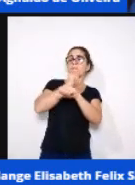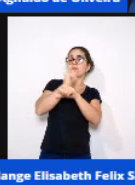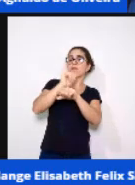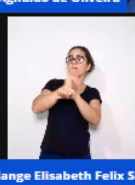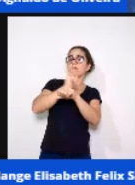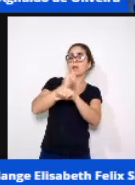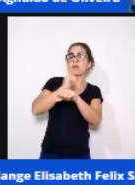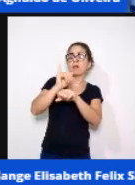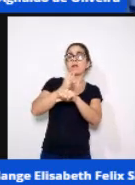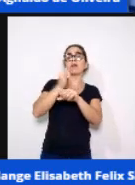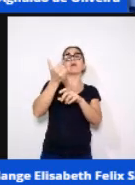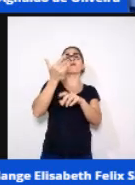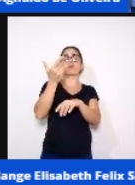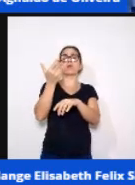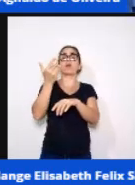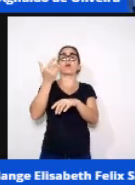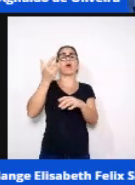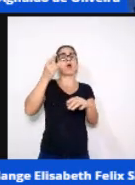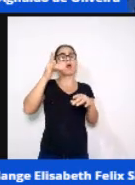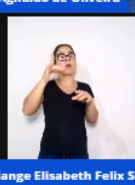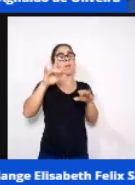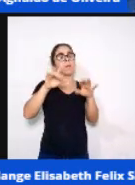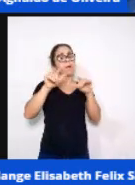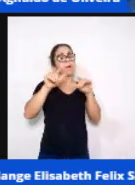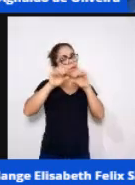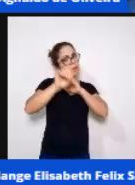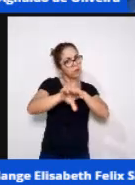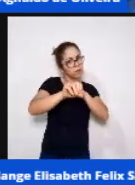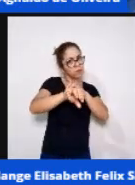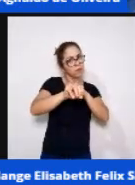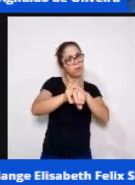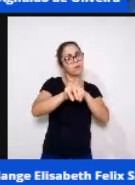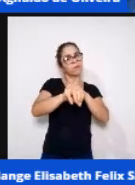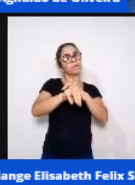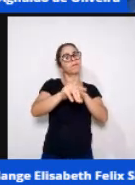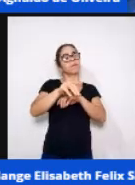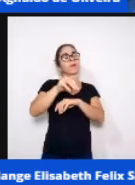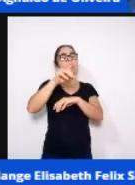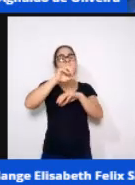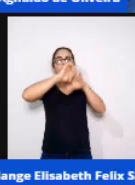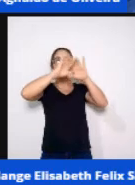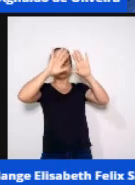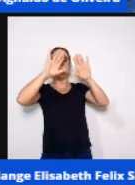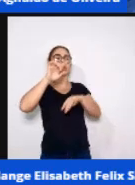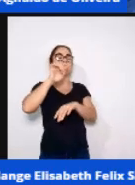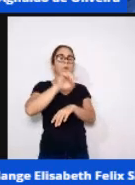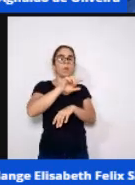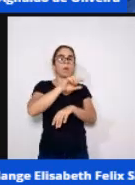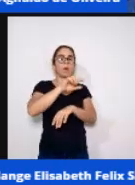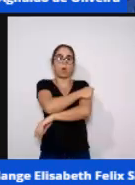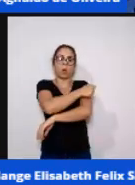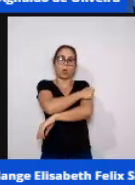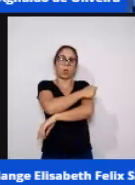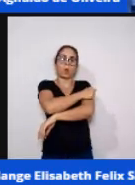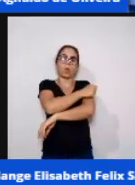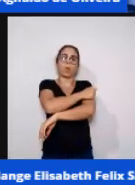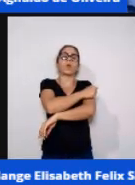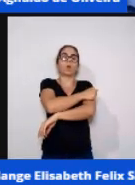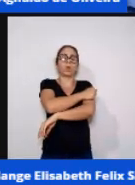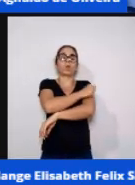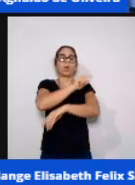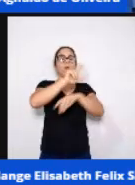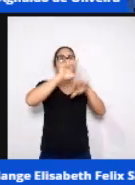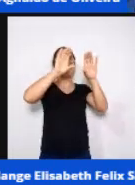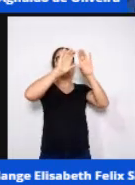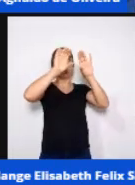esses alunos, para que eles possam compreender os conceitos que estão presentes lá no campo objeto de conhecimento e que